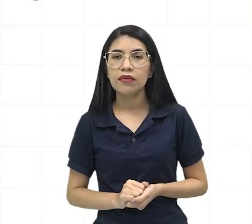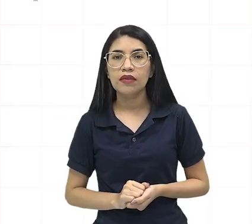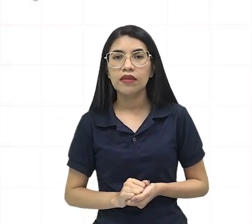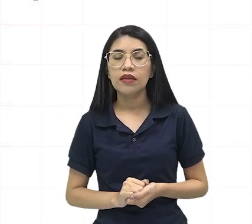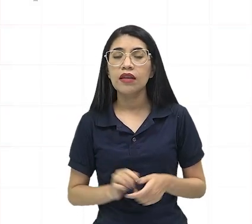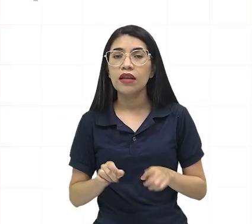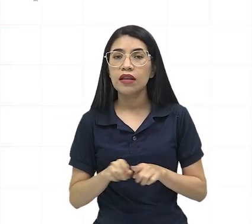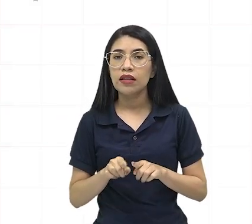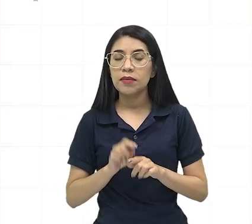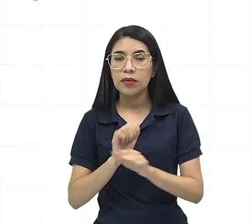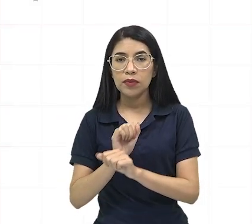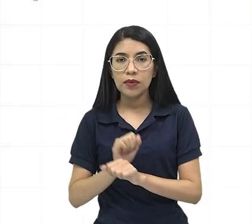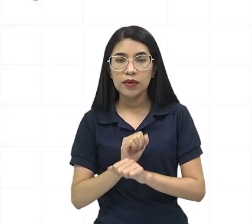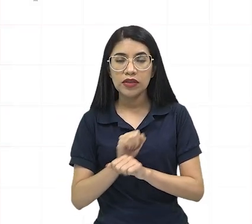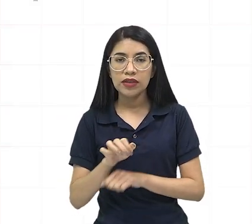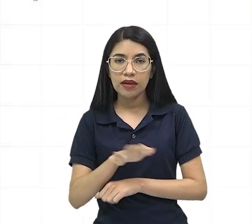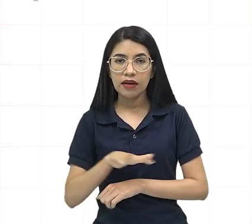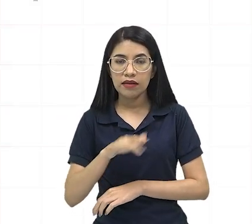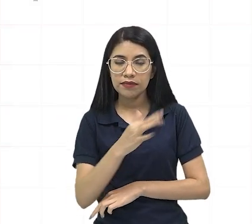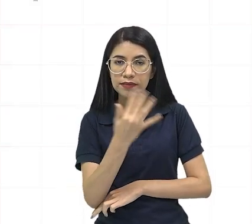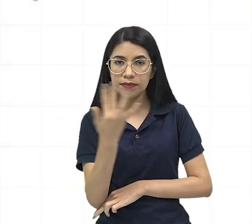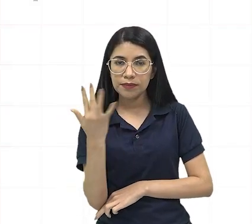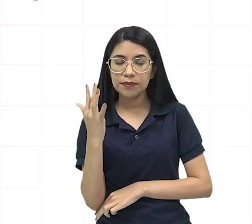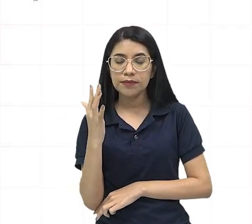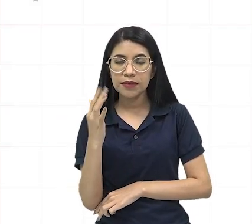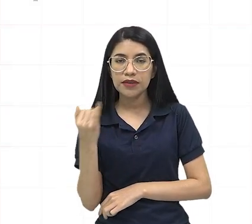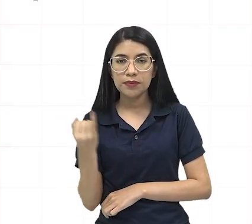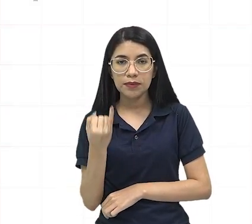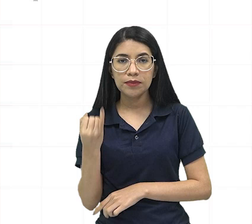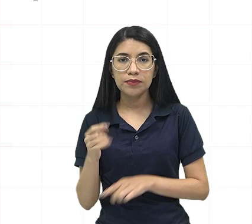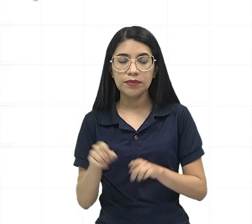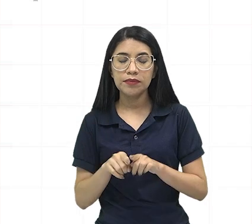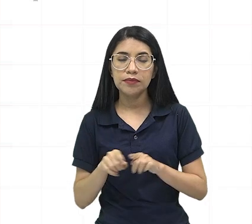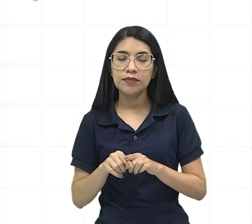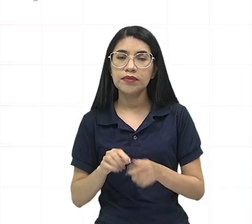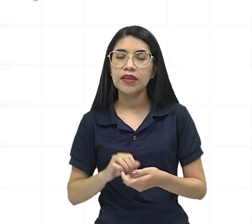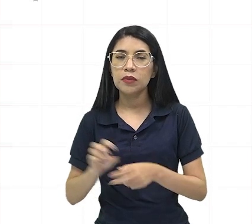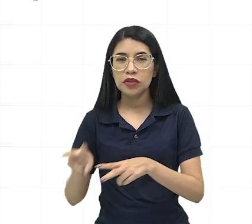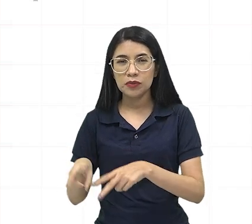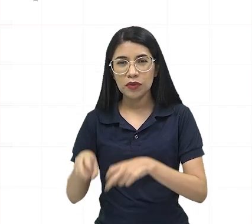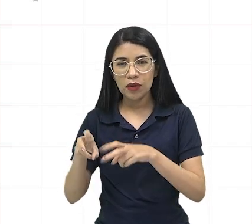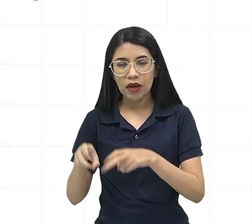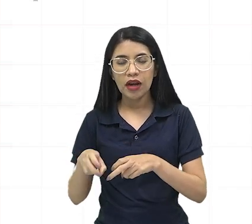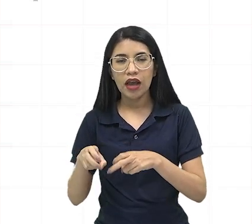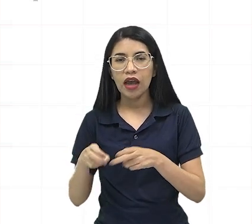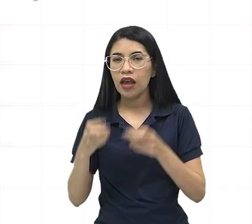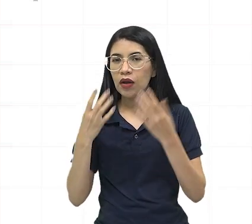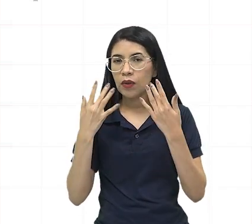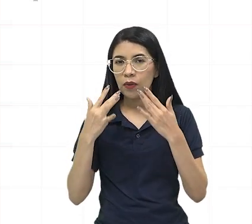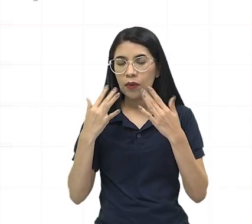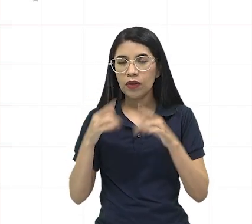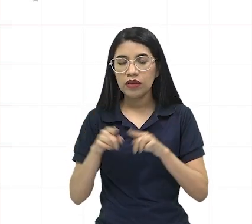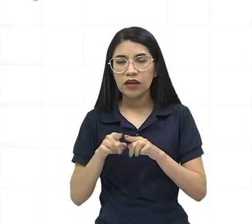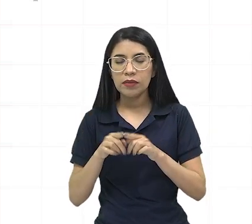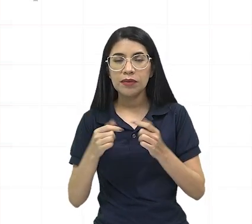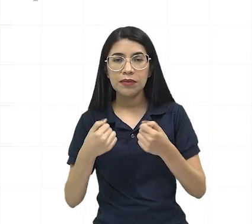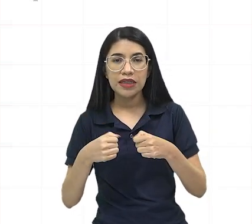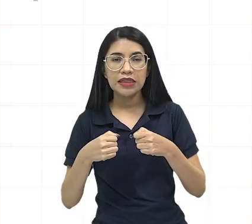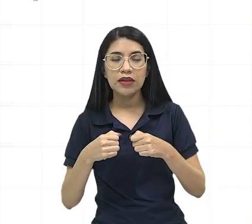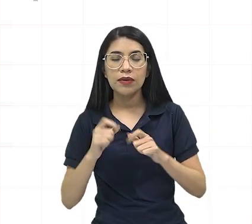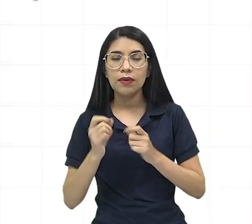também proteger o meio ambiente. Então, a exploração dos recursos naturais deve ser feita de